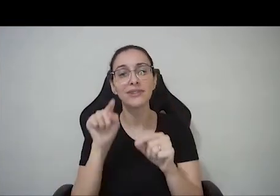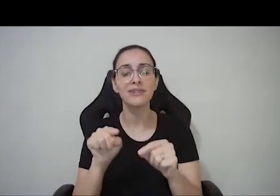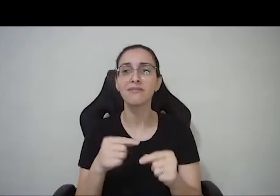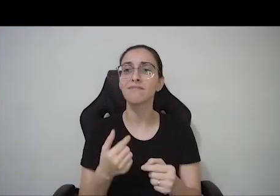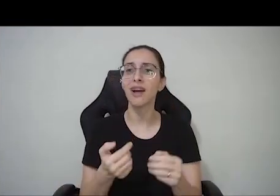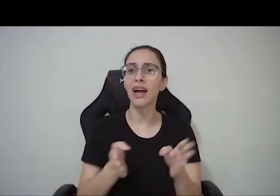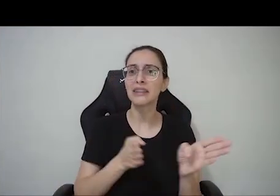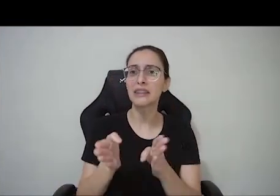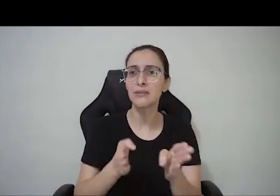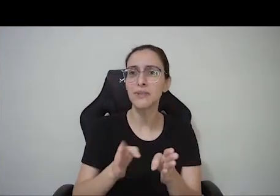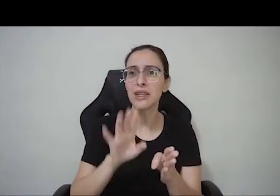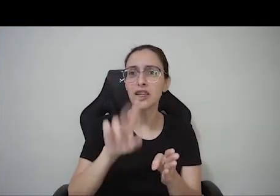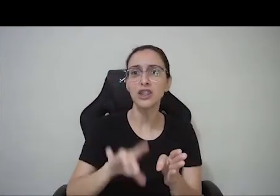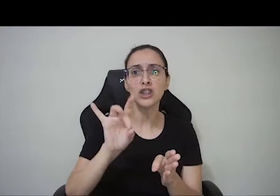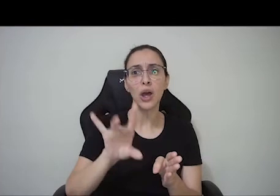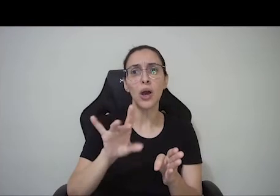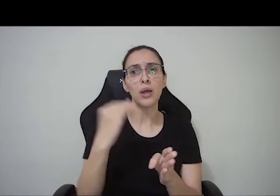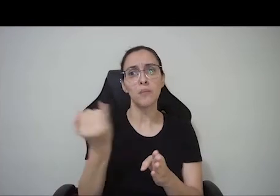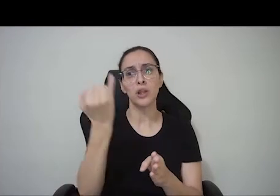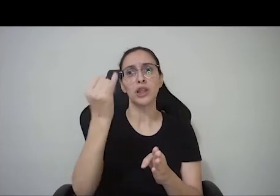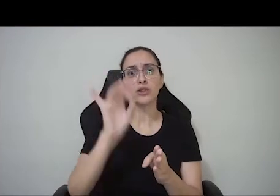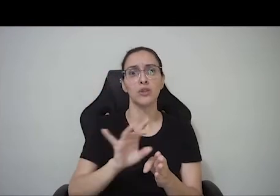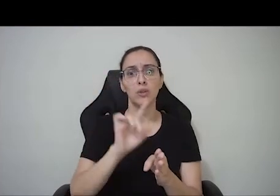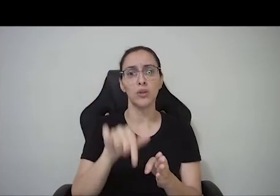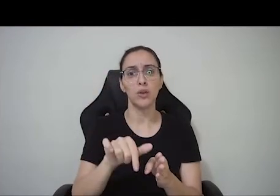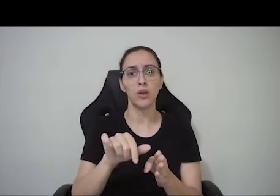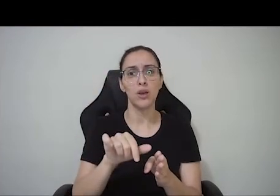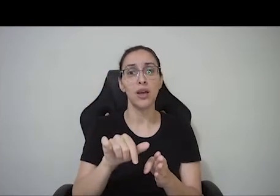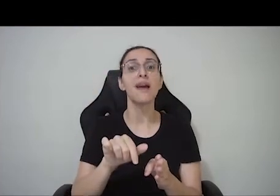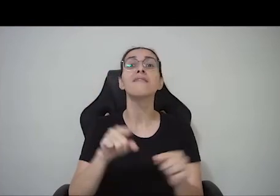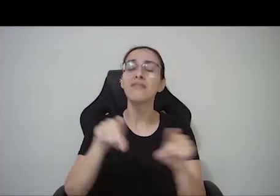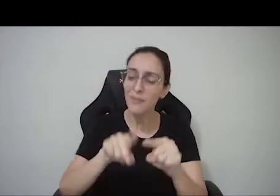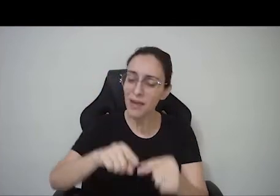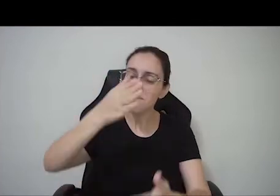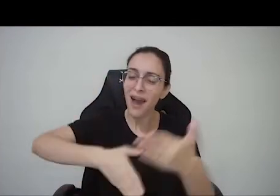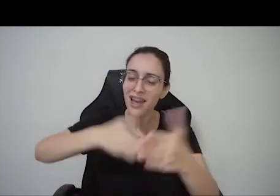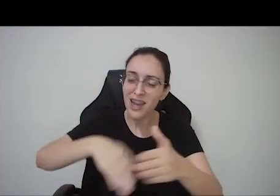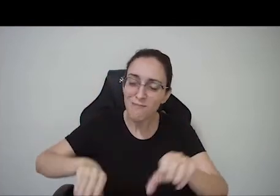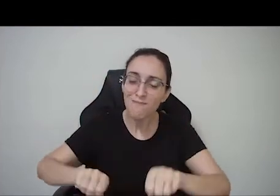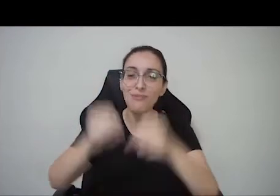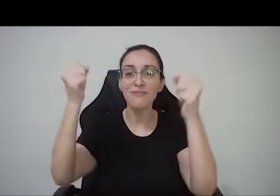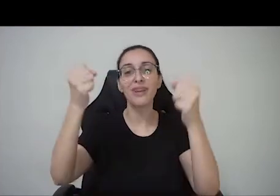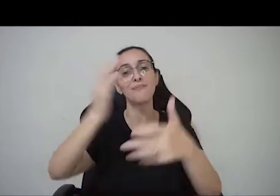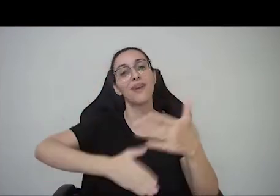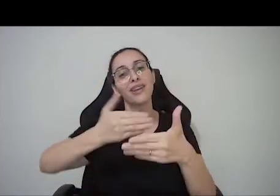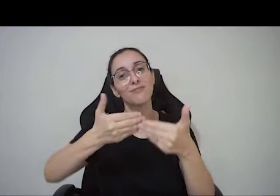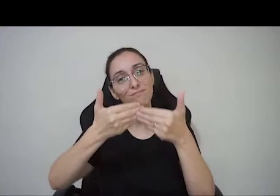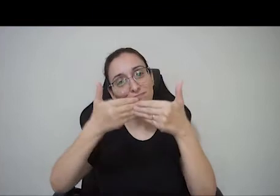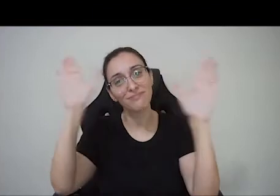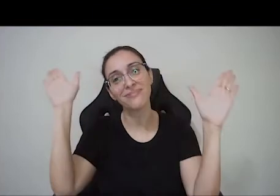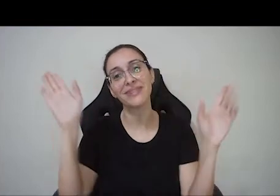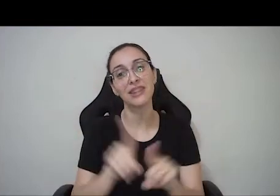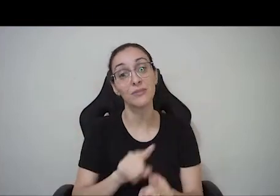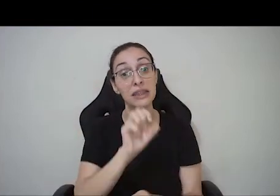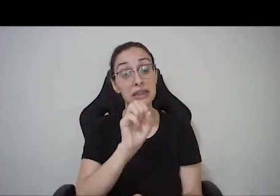acessibilidade como algo importante ou como algo que tira a barreira de muitas pessoas. Então, se